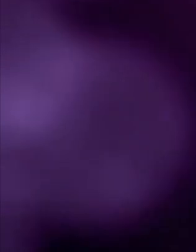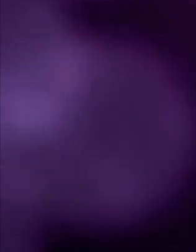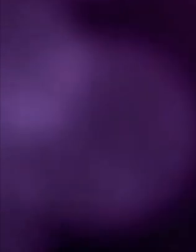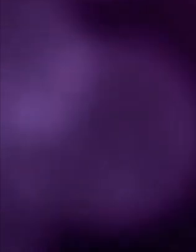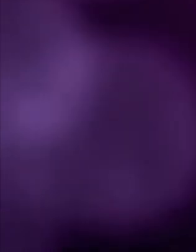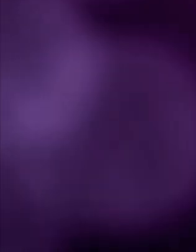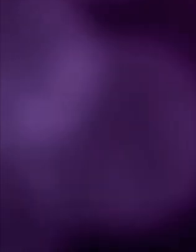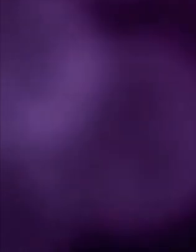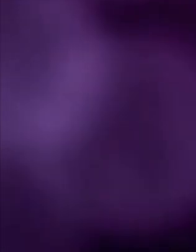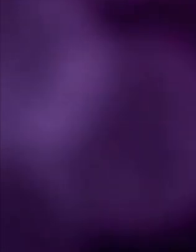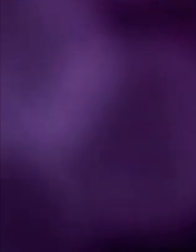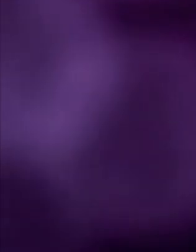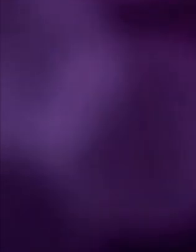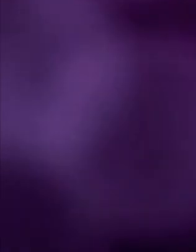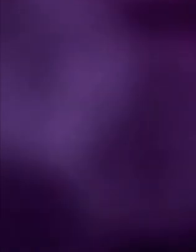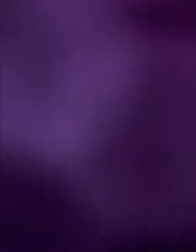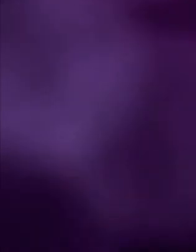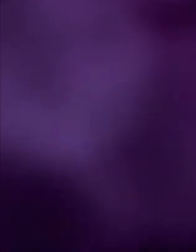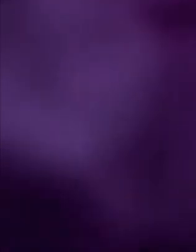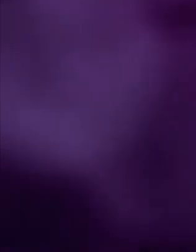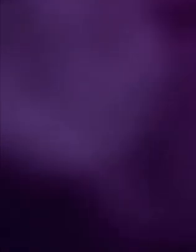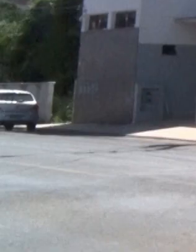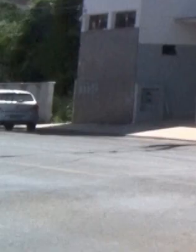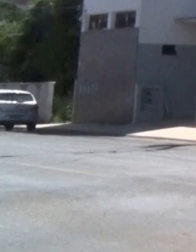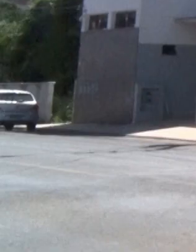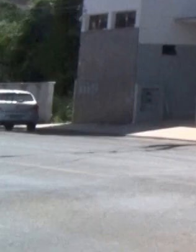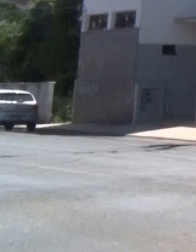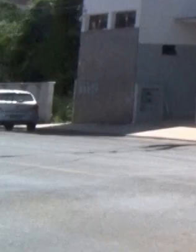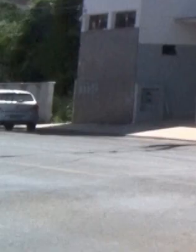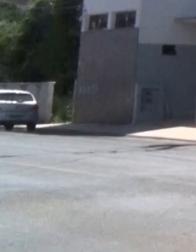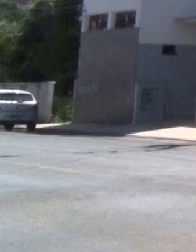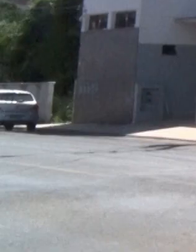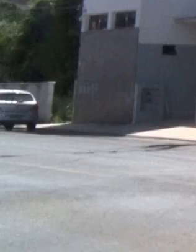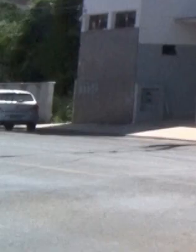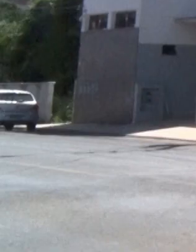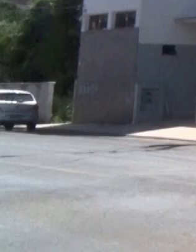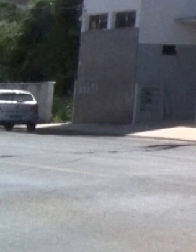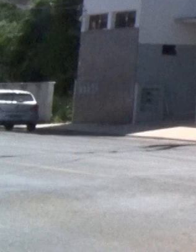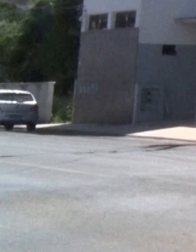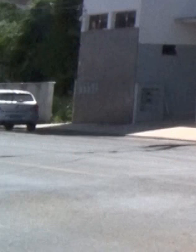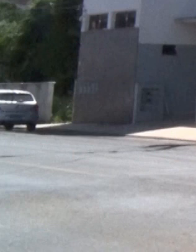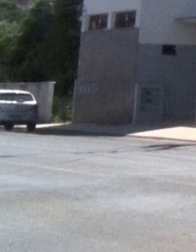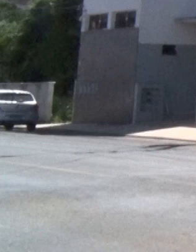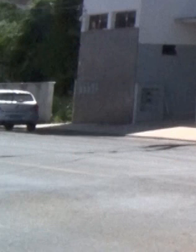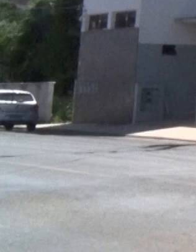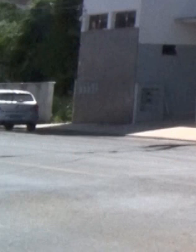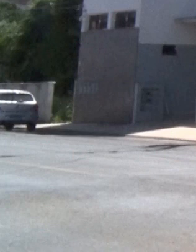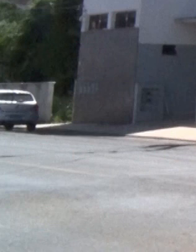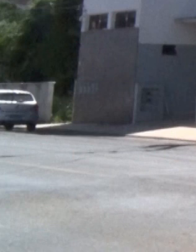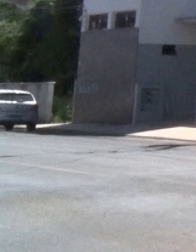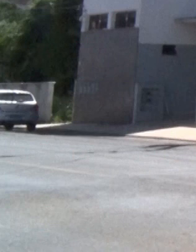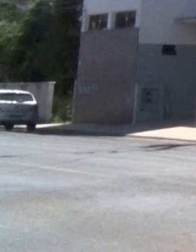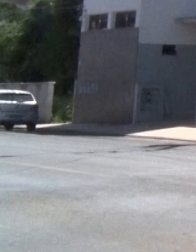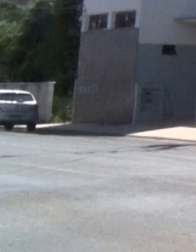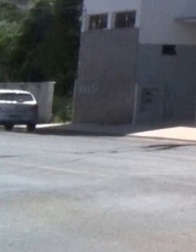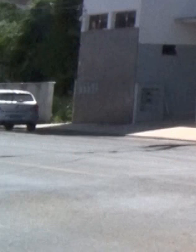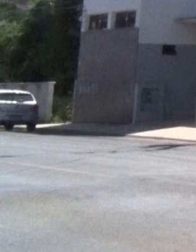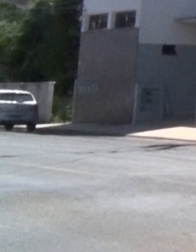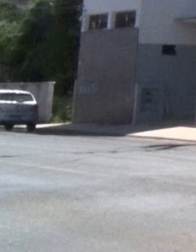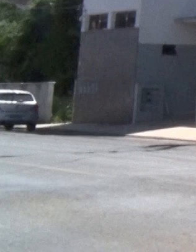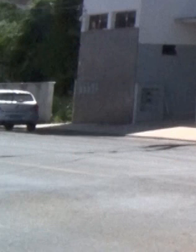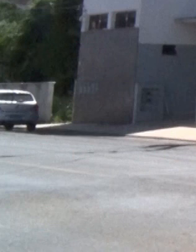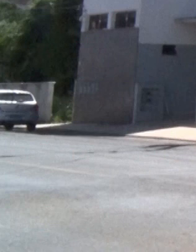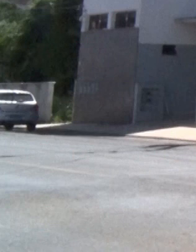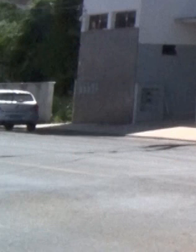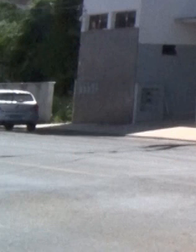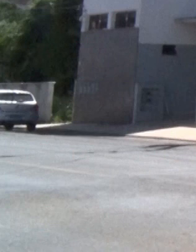Programa Evangelho no Lar. Oferecimento Mundial Lar e Construção. A melhor opção para a sua obra. Avenida Ricardo